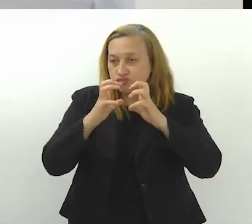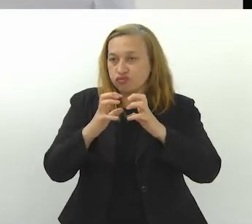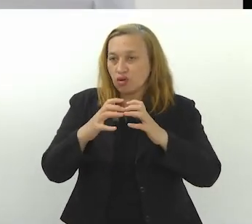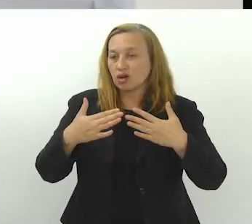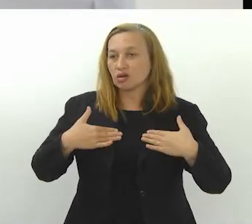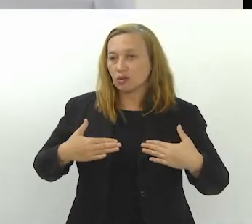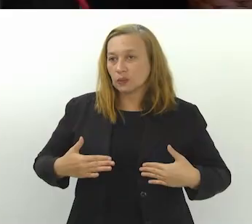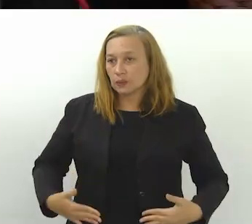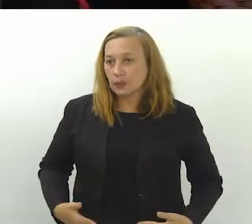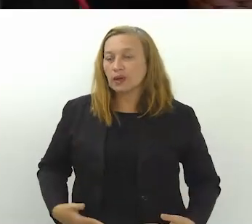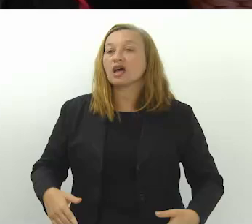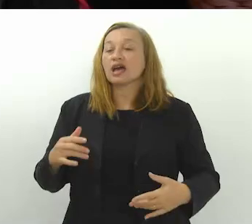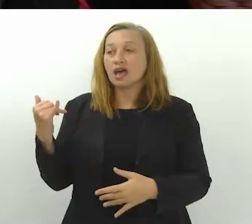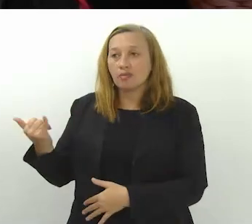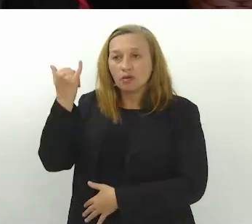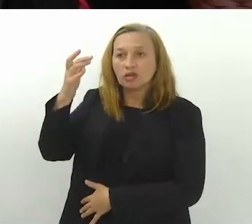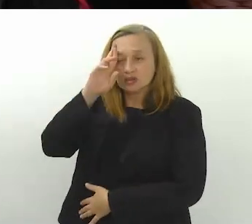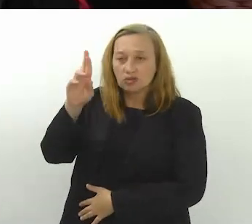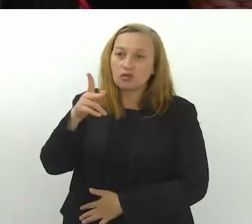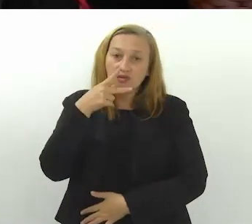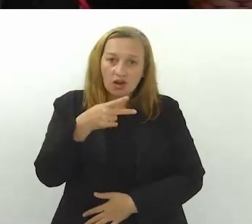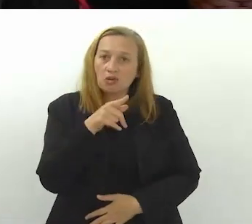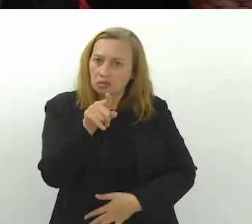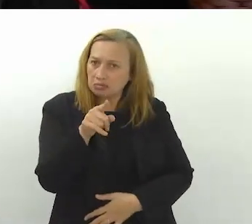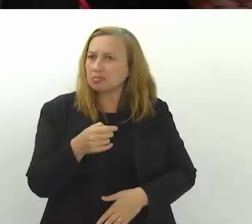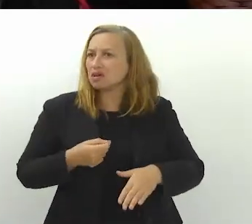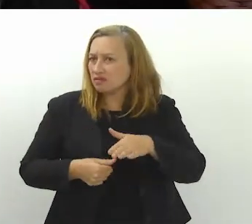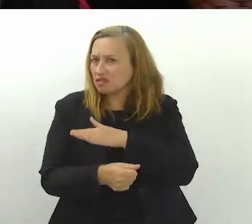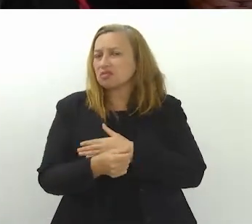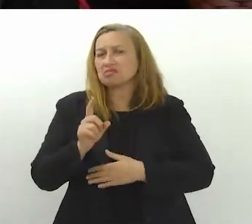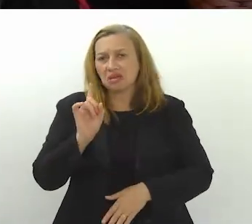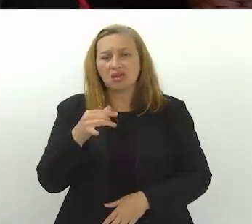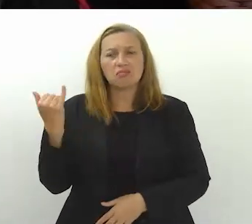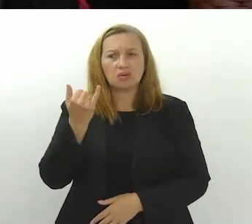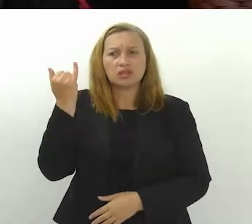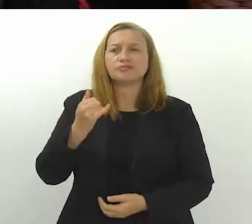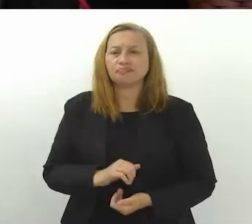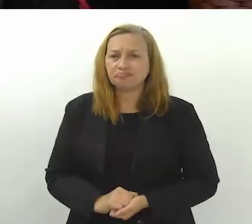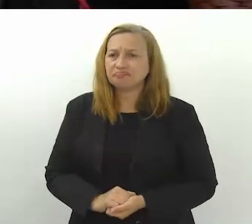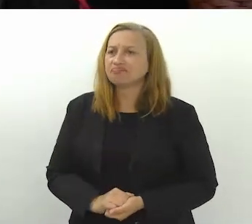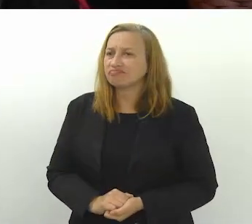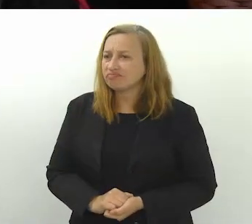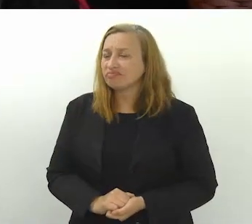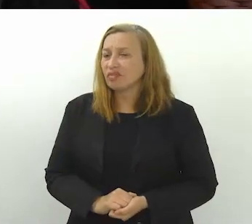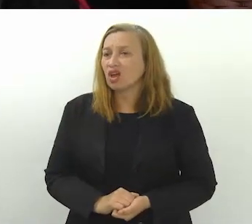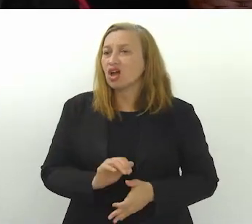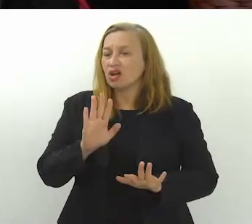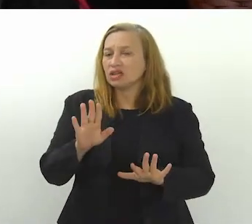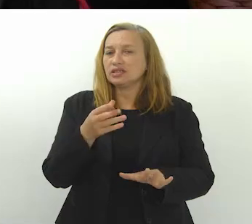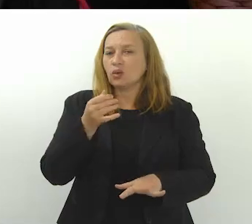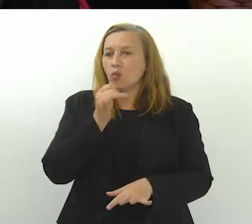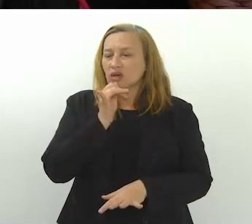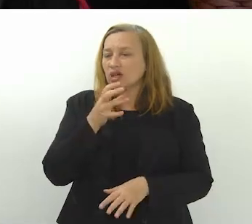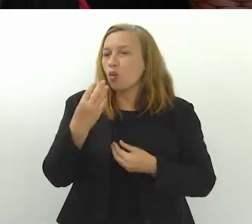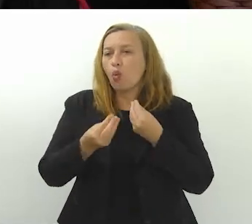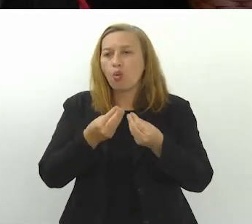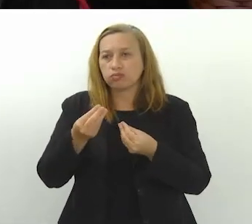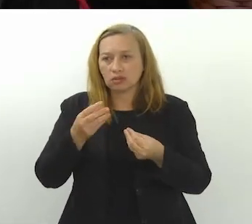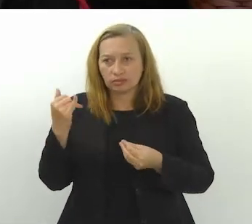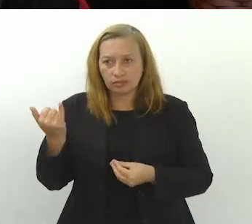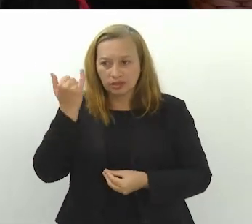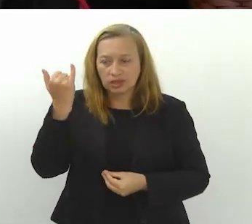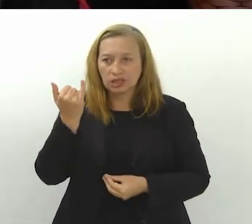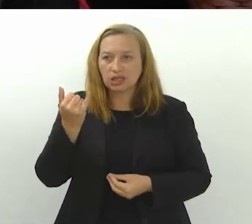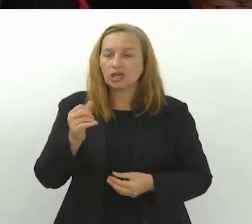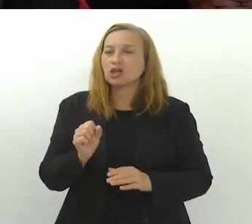E isso é muito importante, que o senhor falou nesse Isso é tão investimento, importante. né? Isso é importantíssimo, Isso é né? tão Vou dar só um exemplo de como isso